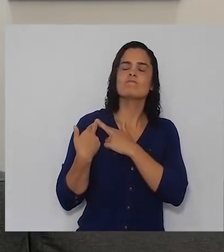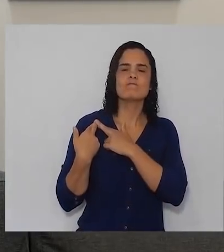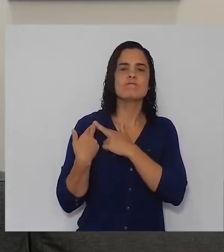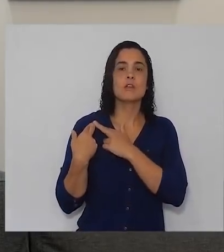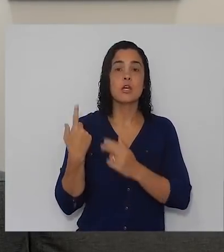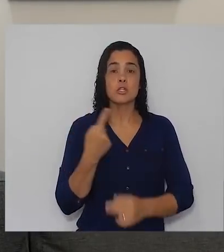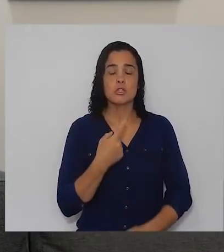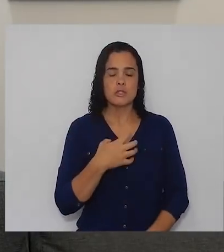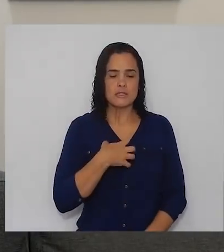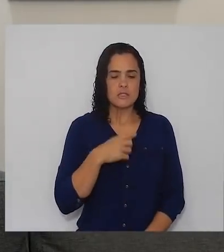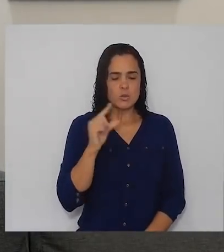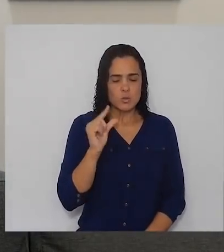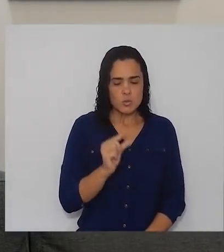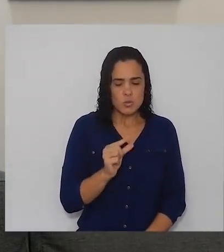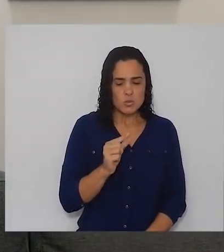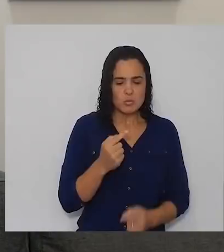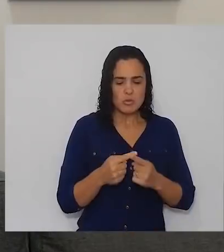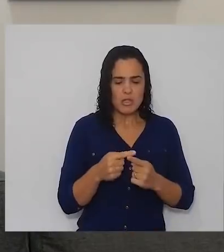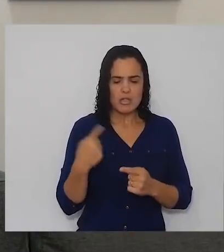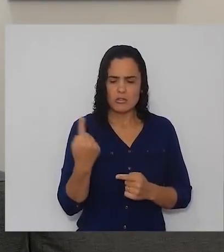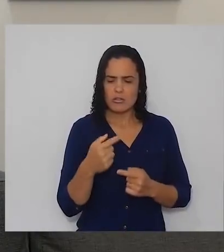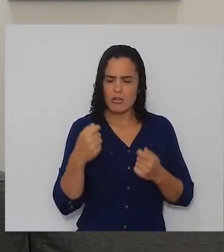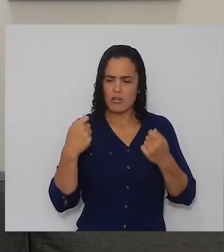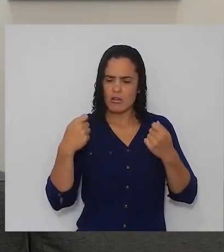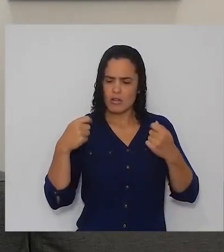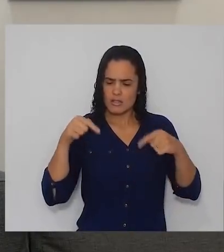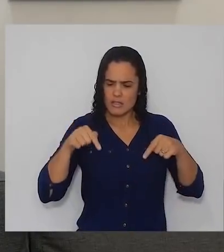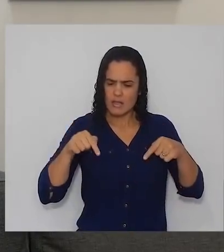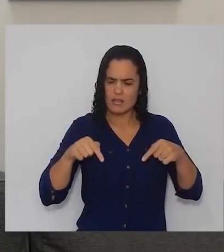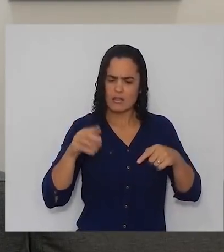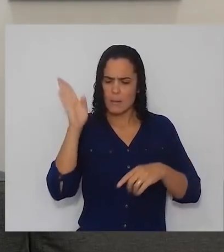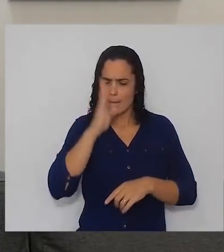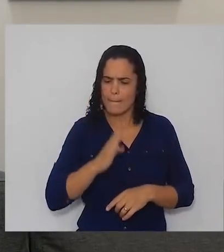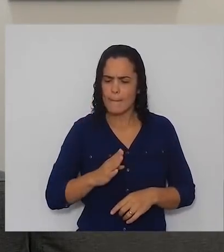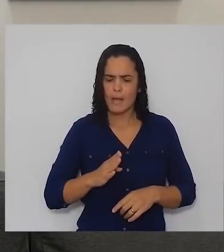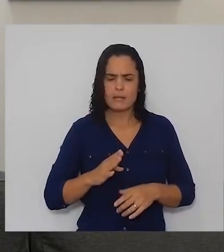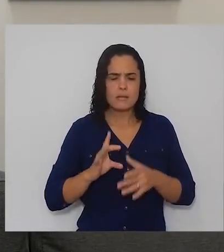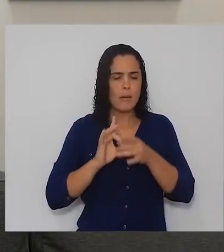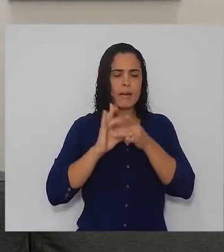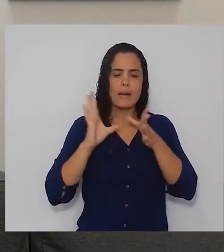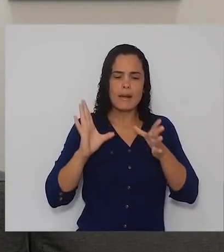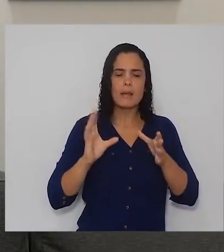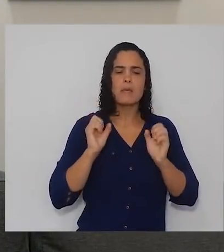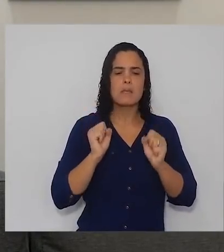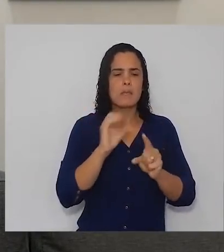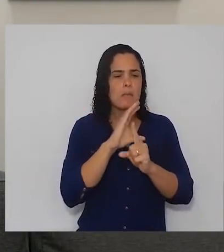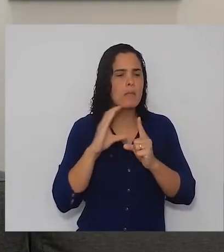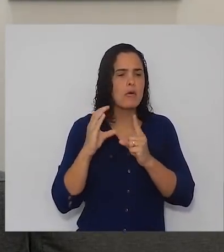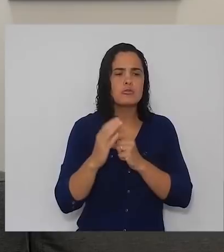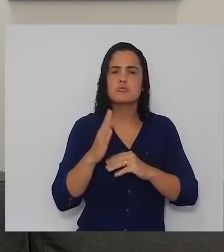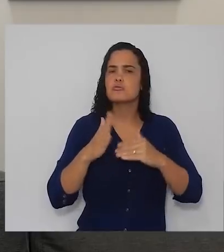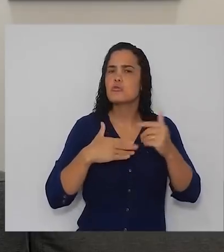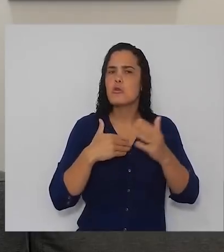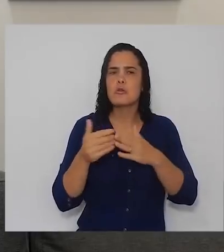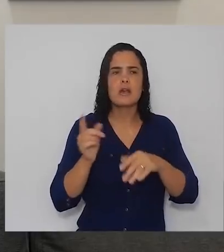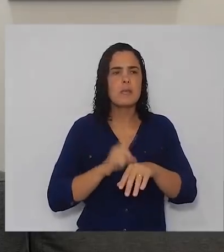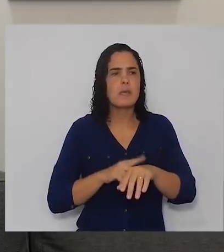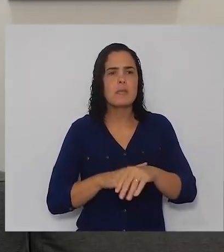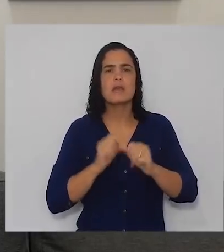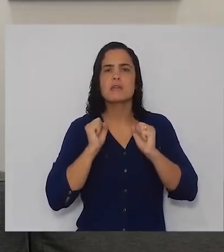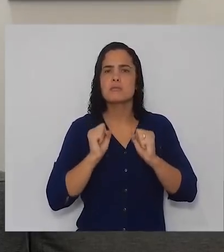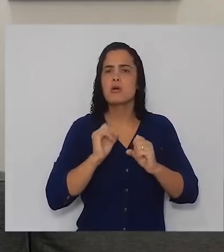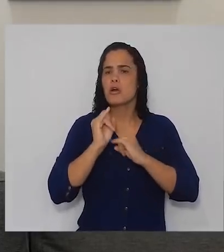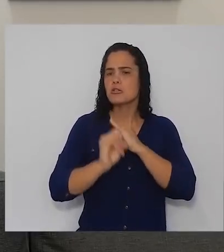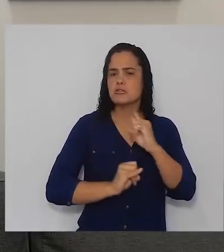de liberdade, à vontade, podendo cultuar a qualquer momento, tendo nossas transmissões